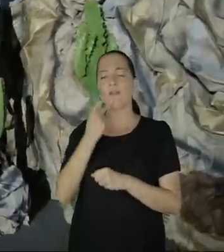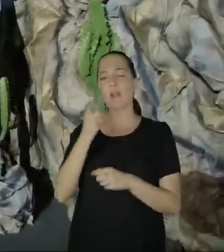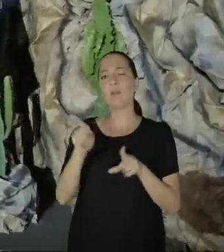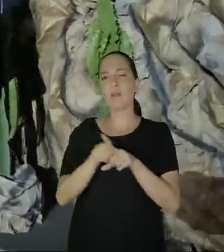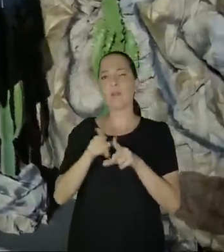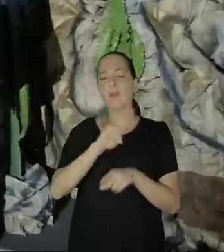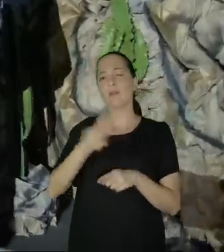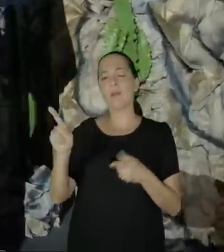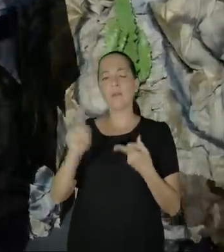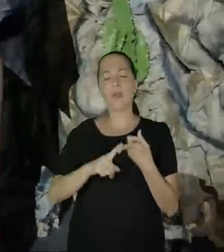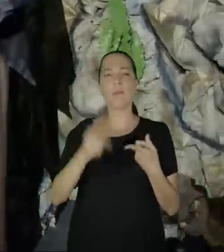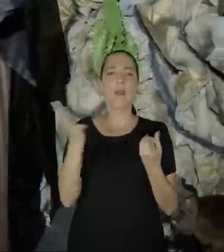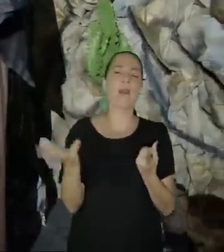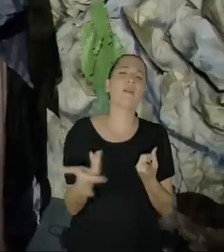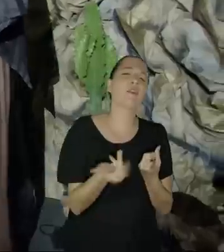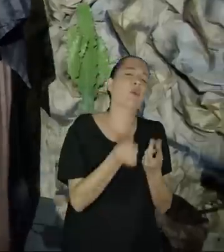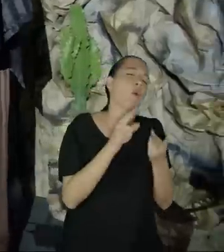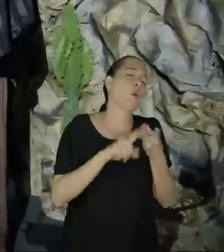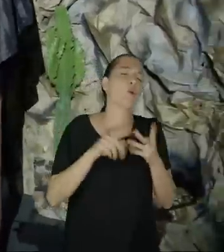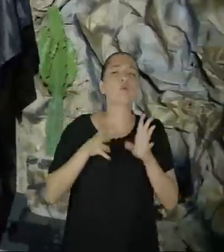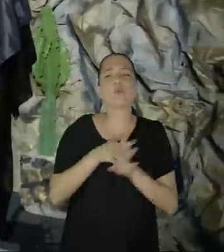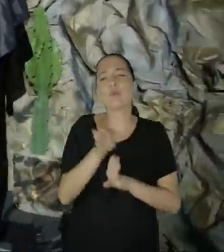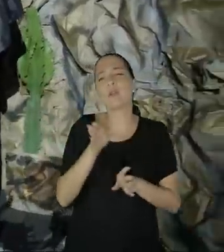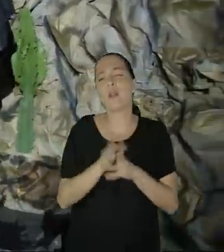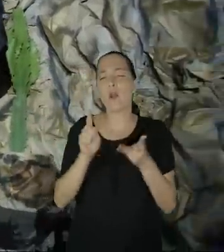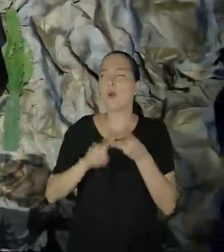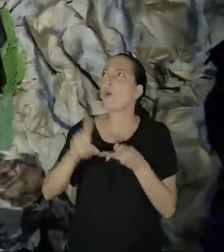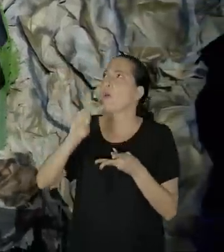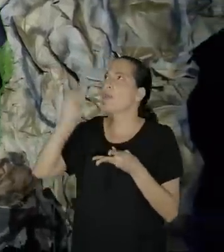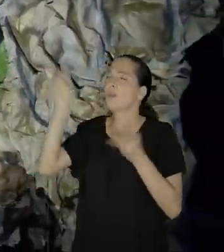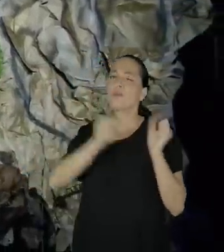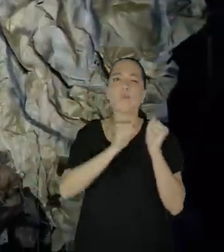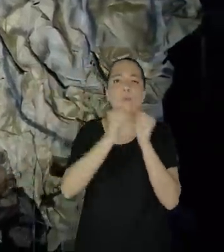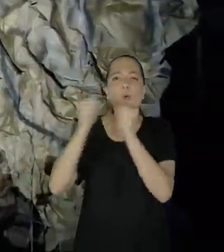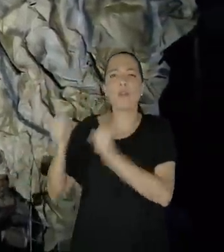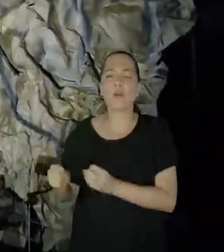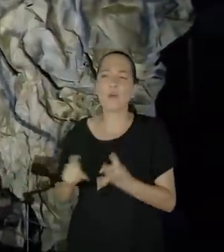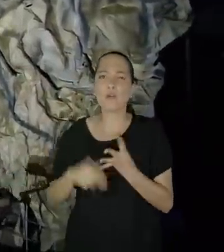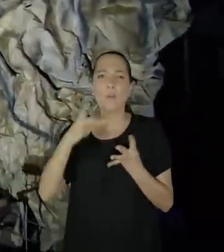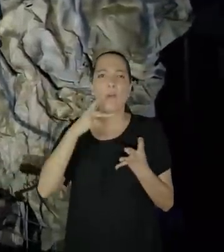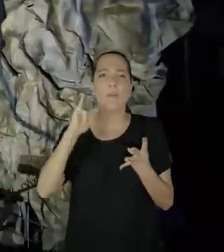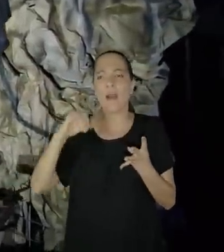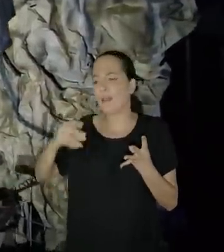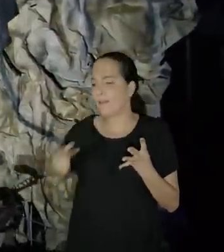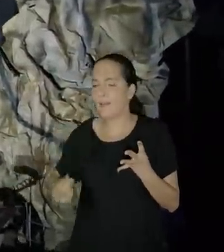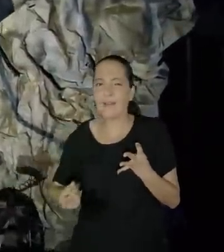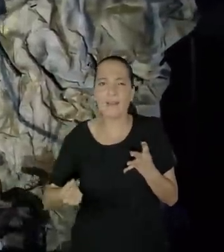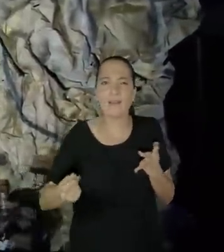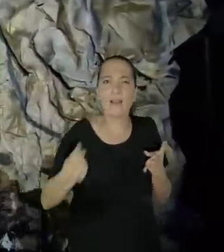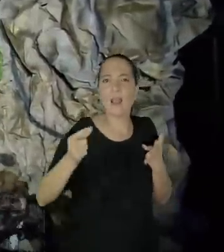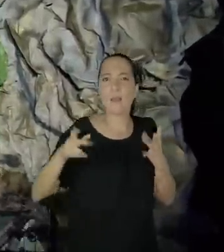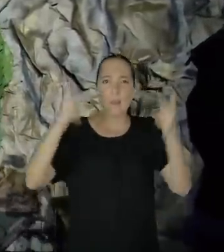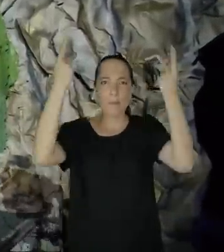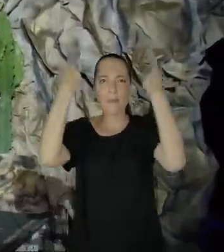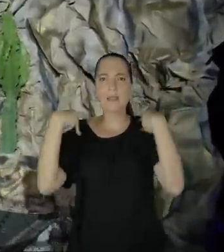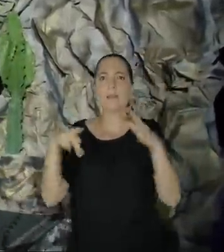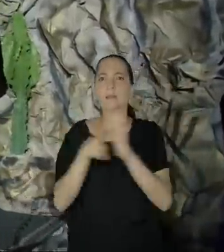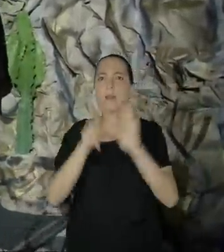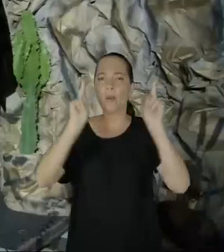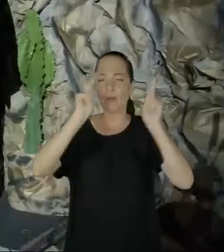Maravilhoso, Conselheiro, Deus Forte, Pai da Eternidade, Príncipe da